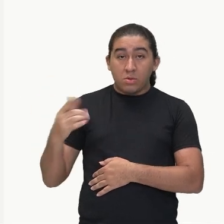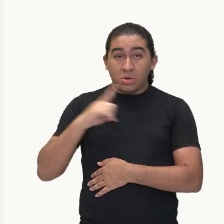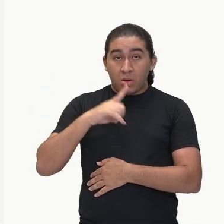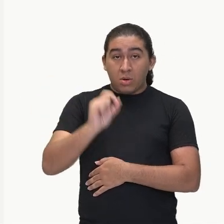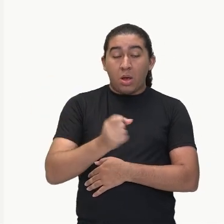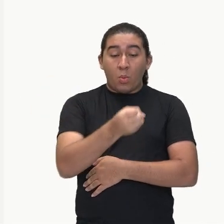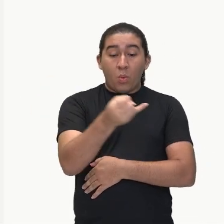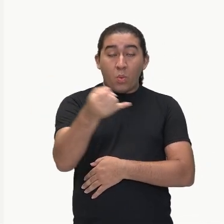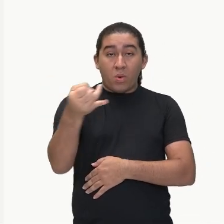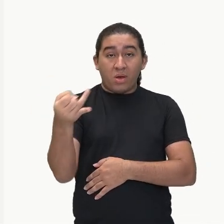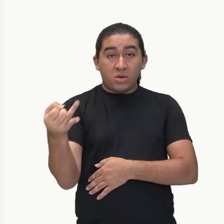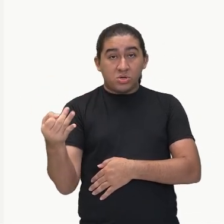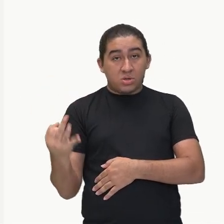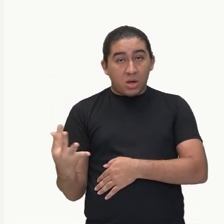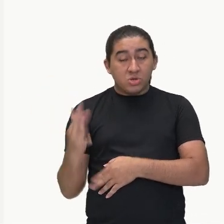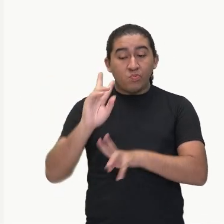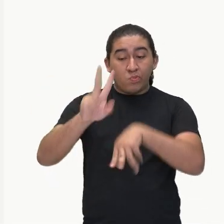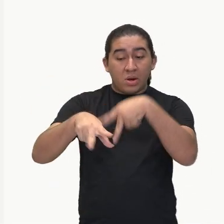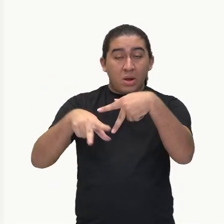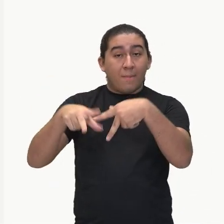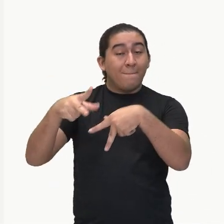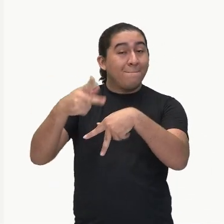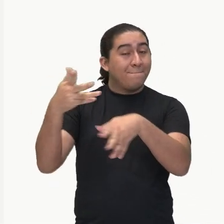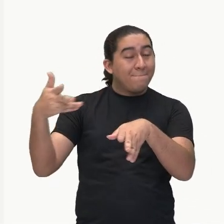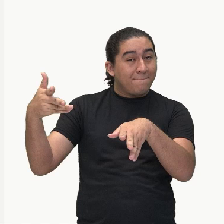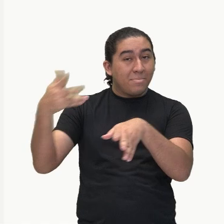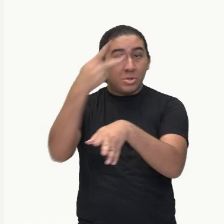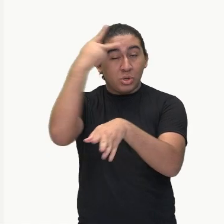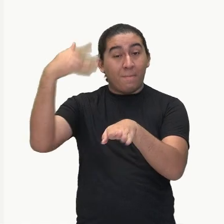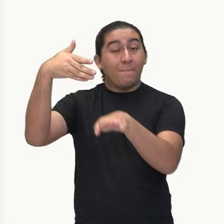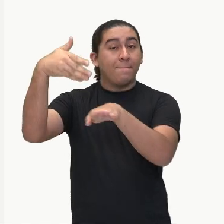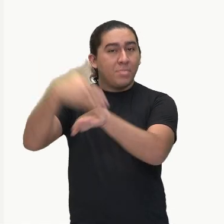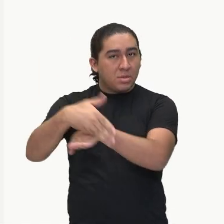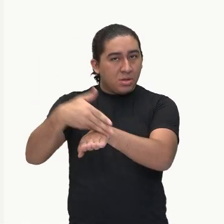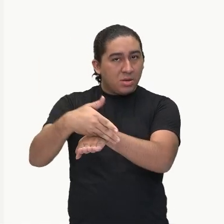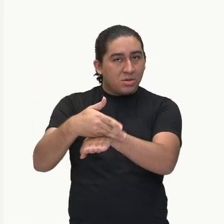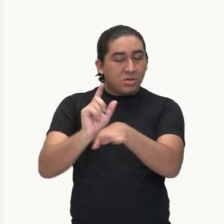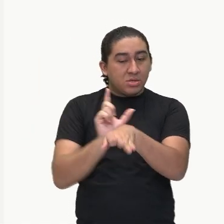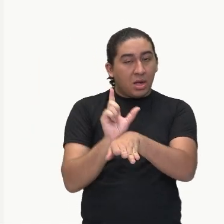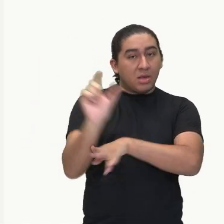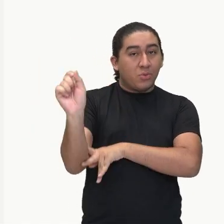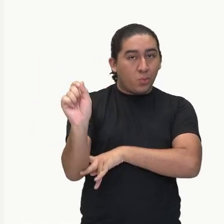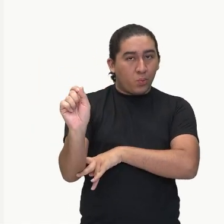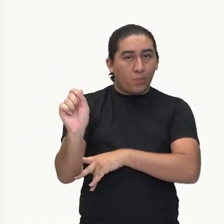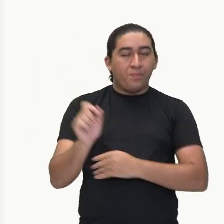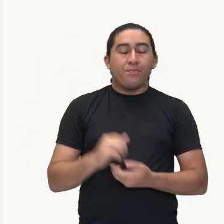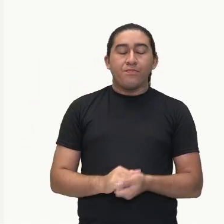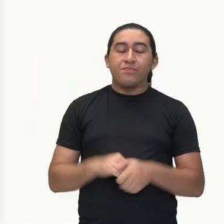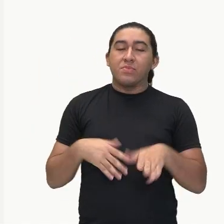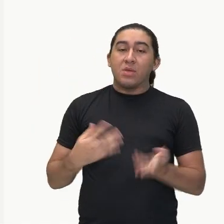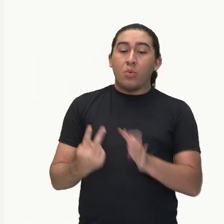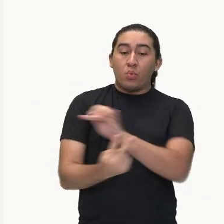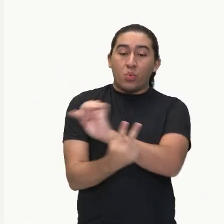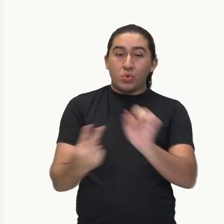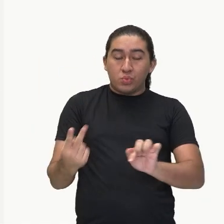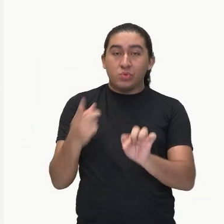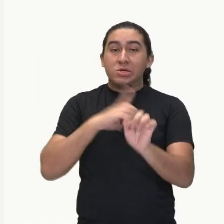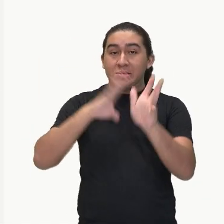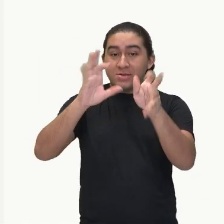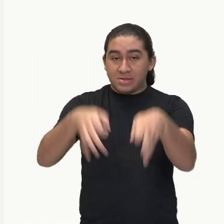número dos presentes se retiraram. Então, as duas formas estão corretas,